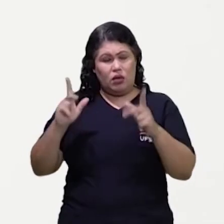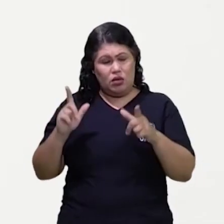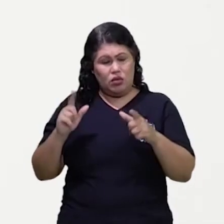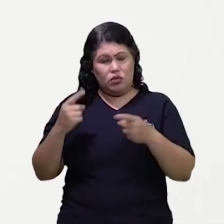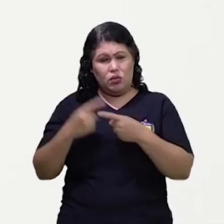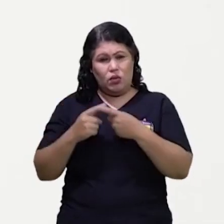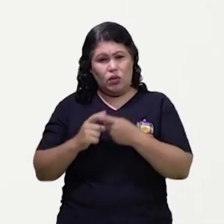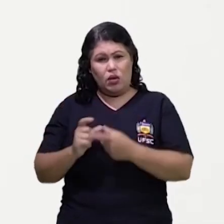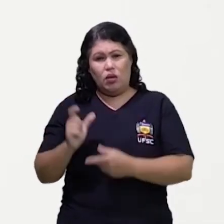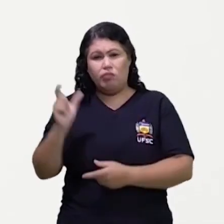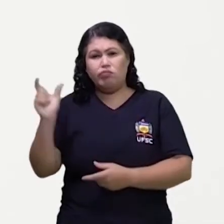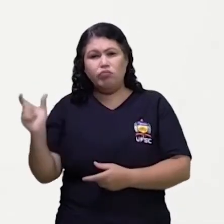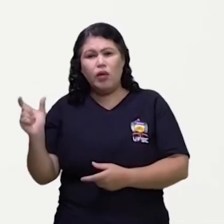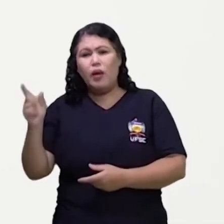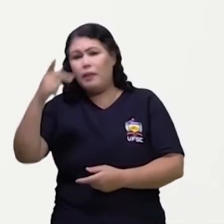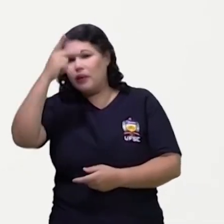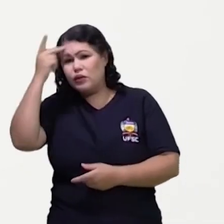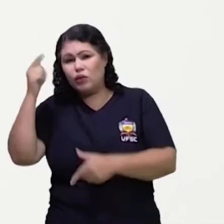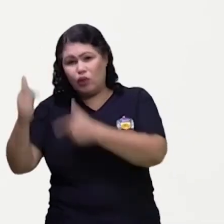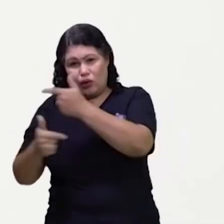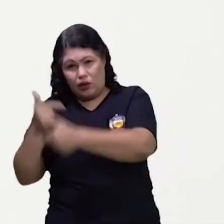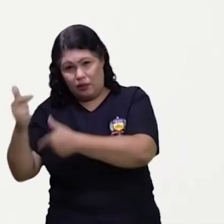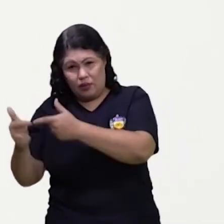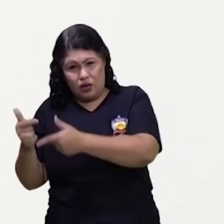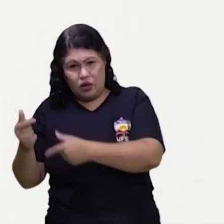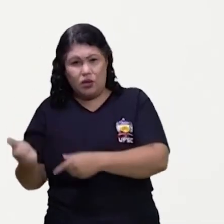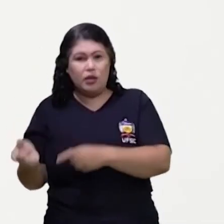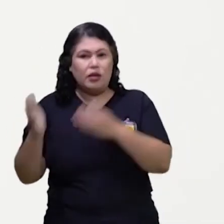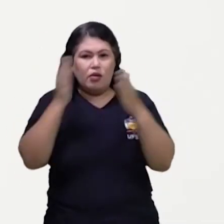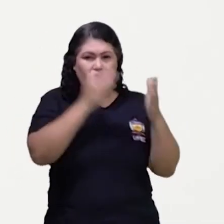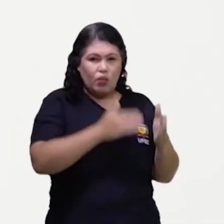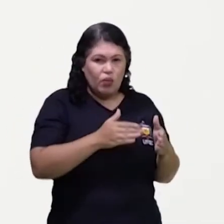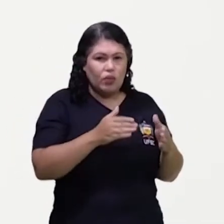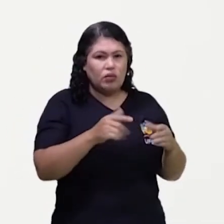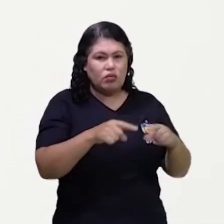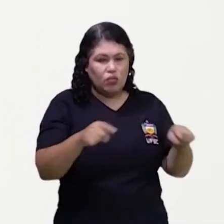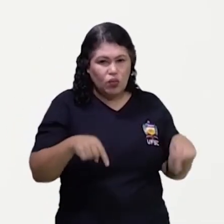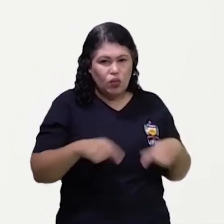setor administrativo e a outra é uma instituição.